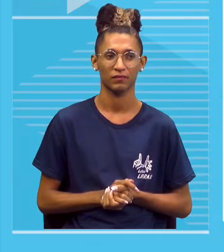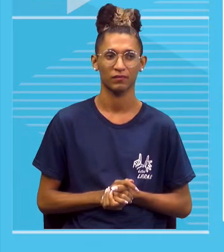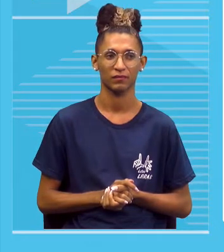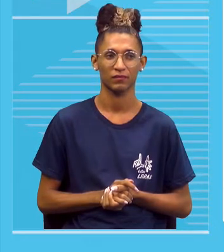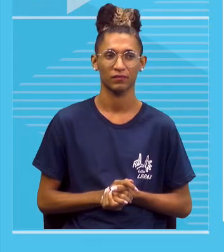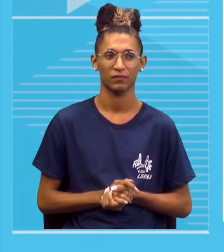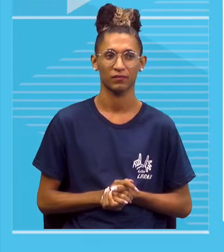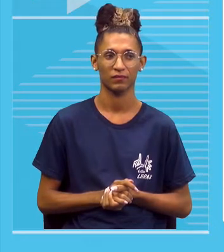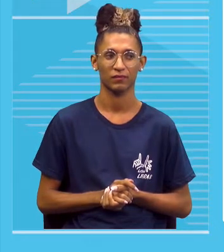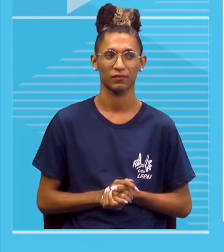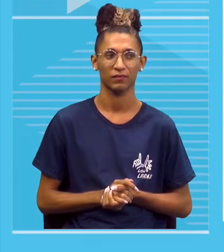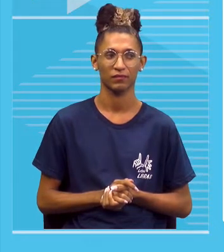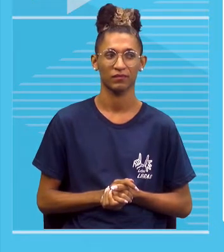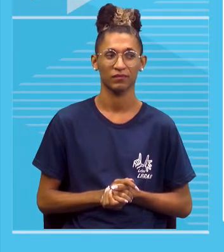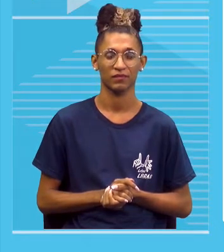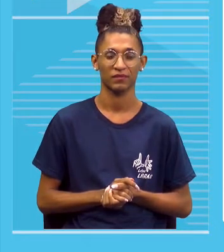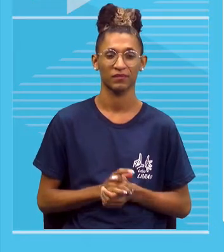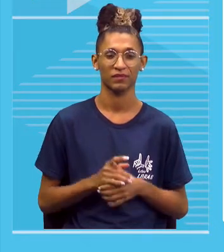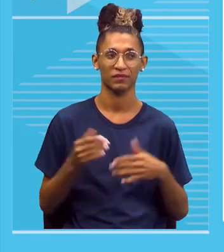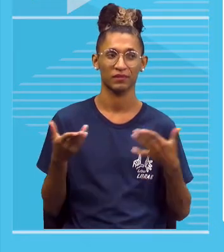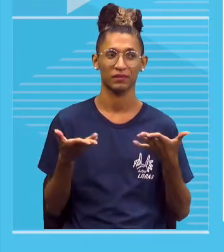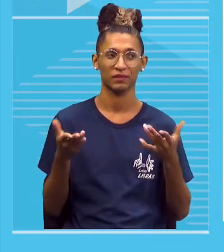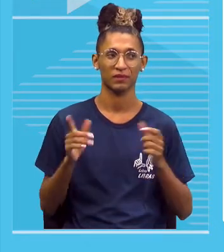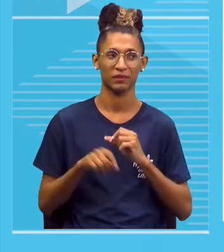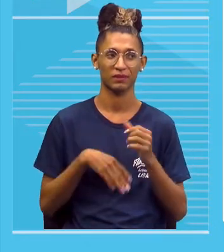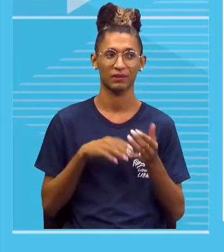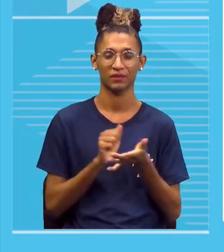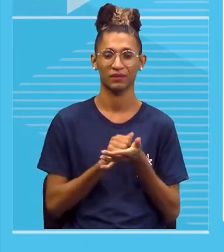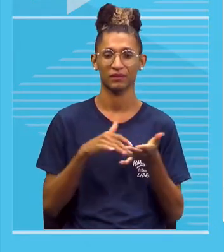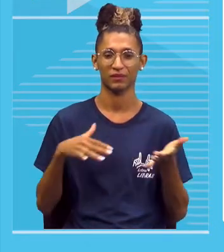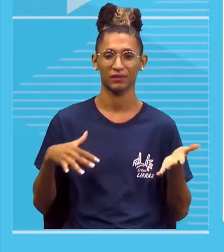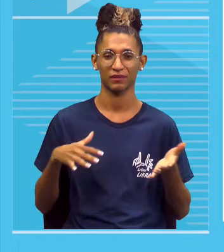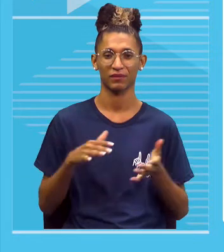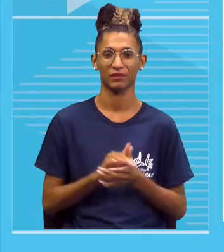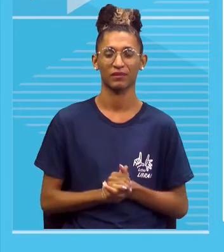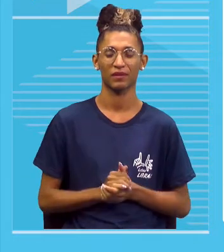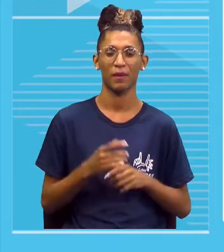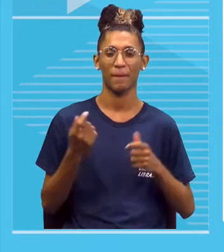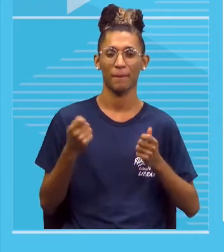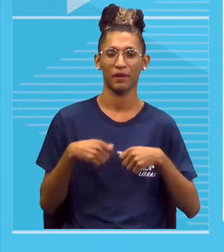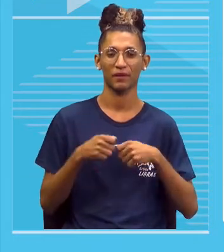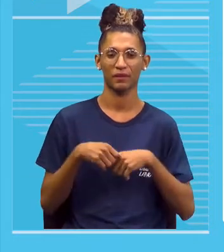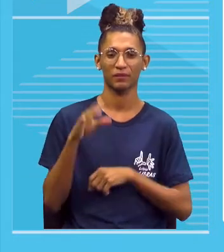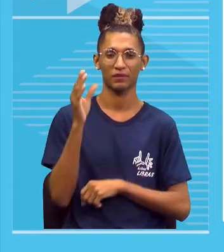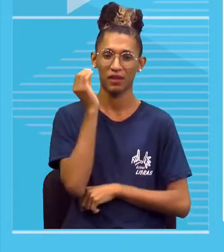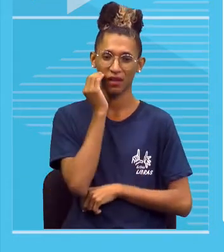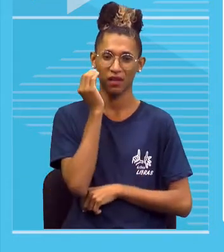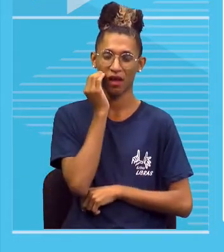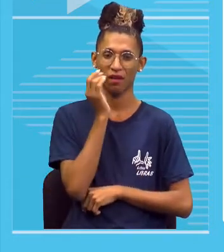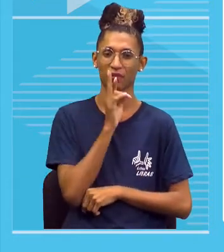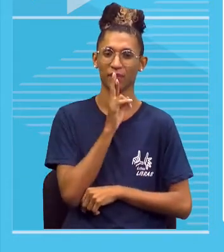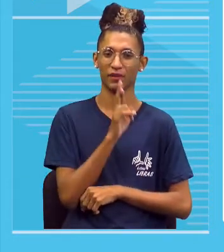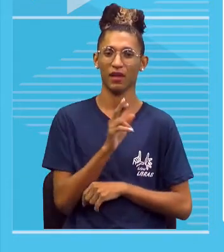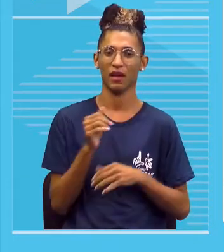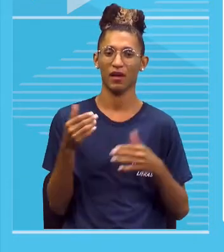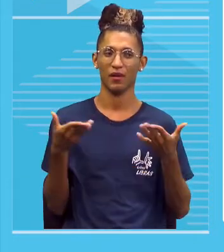ei ei a e agora aqui ó vamos tentar esse aqui